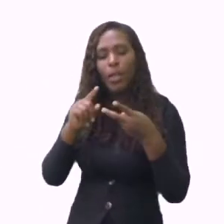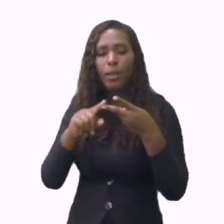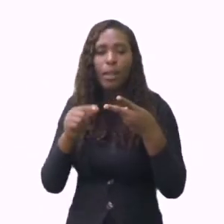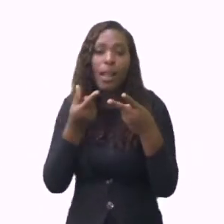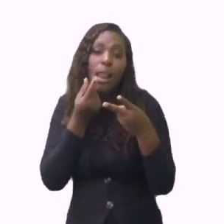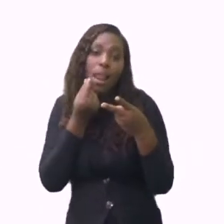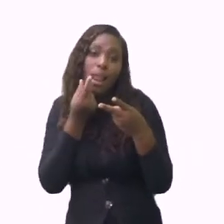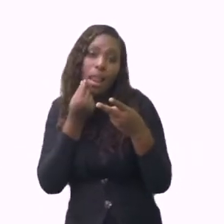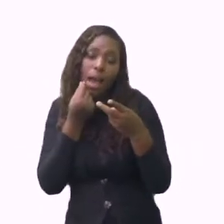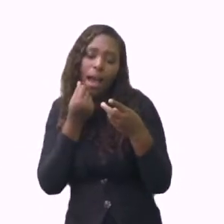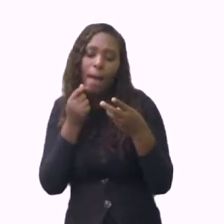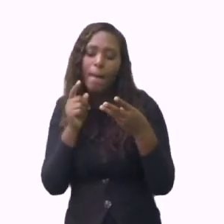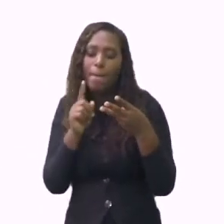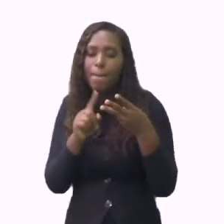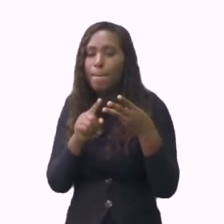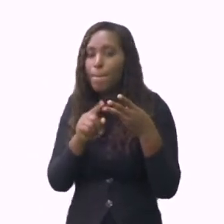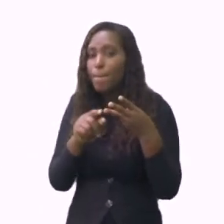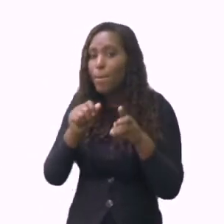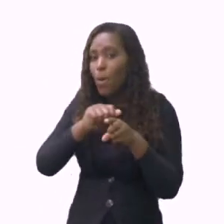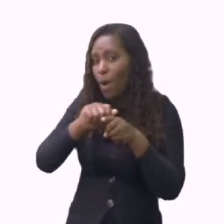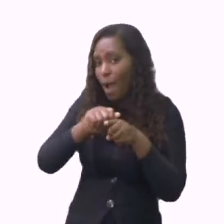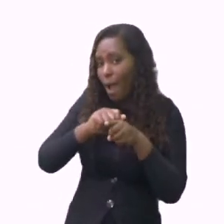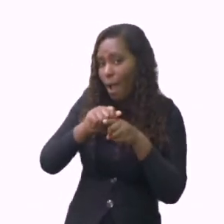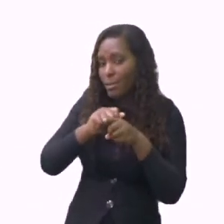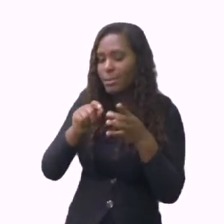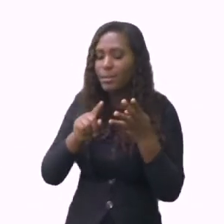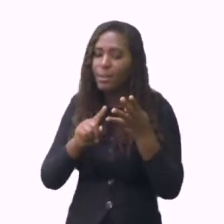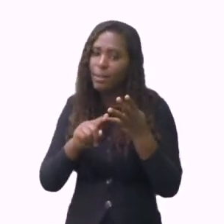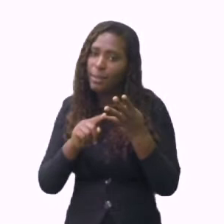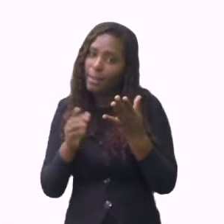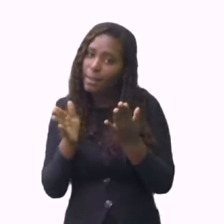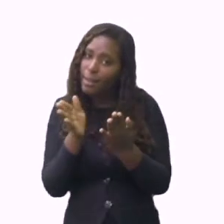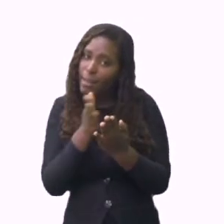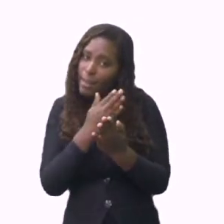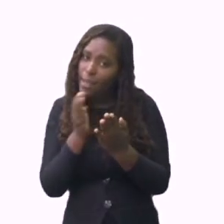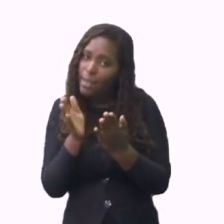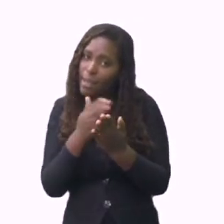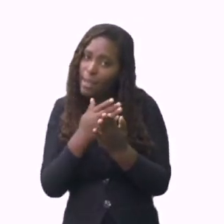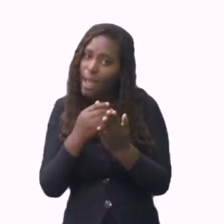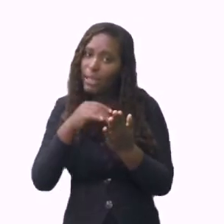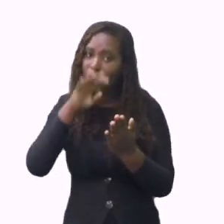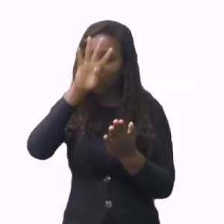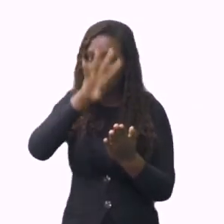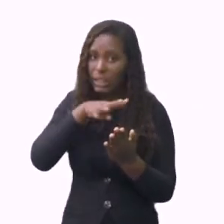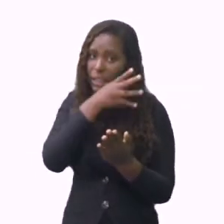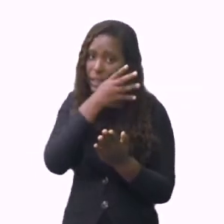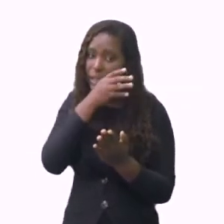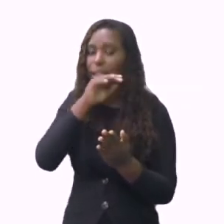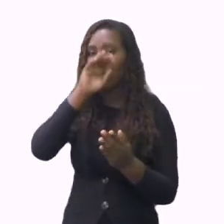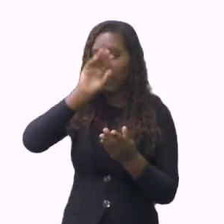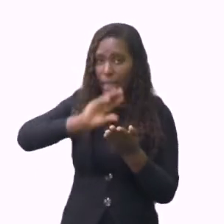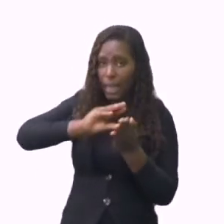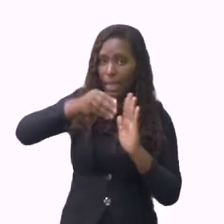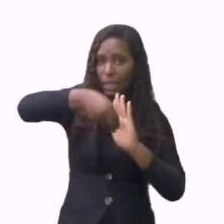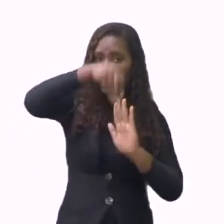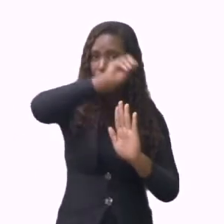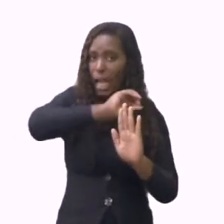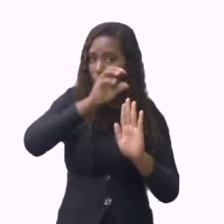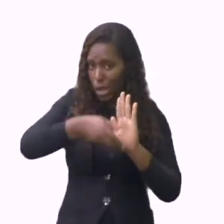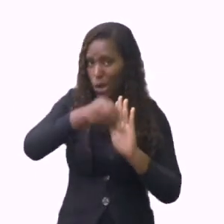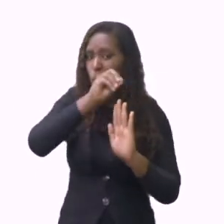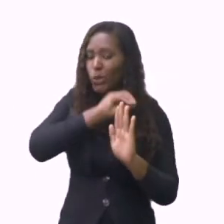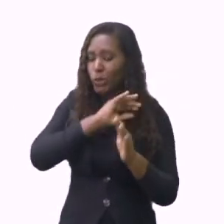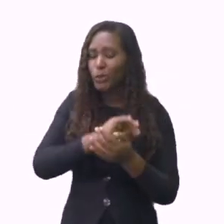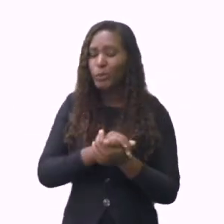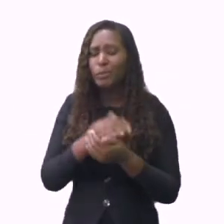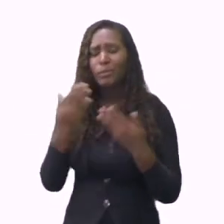tem algumas pausas? Viu só como eu falo com uma certa entonação? A vírgula serve para dar essa entonação, esse